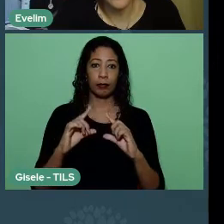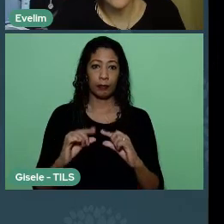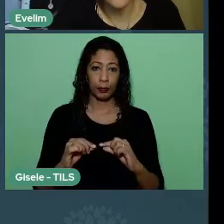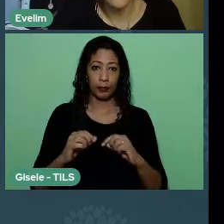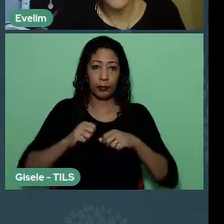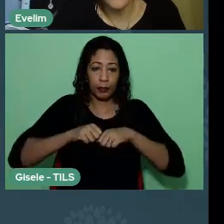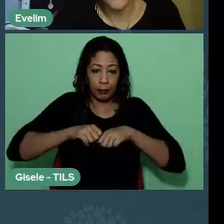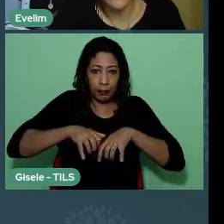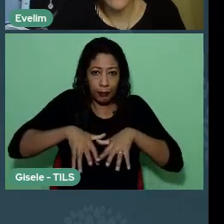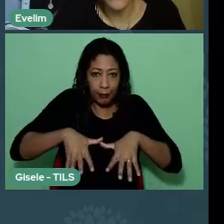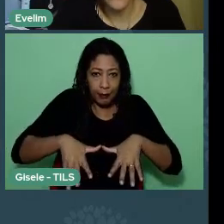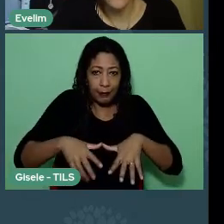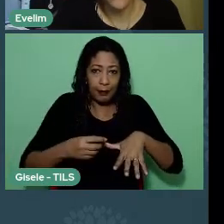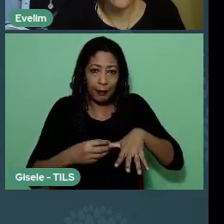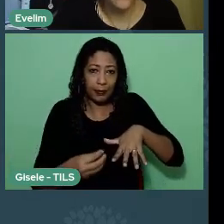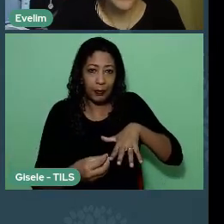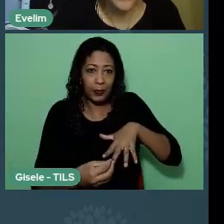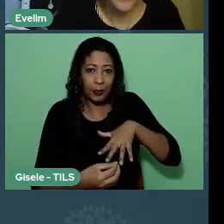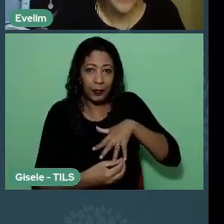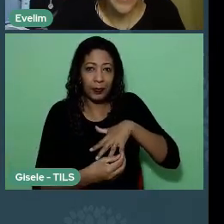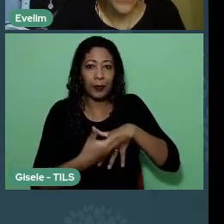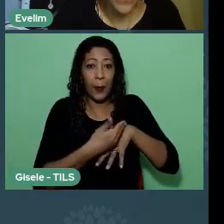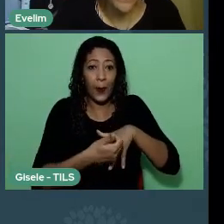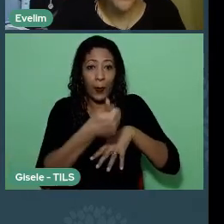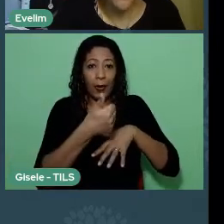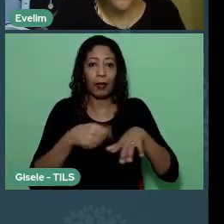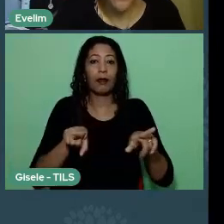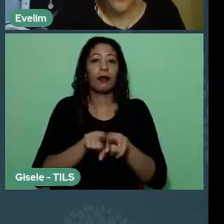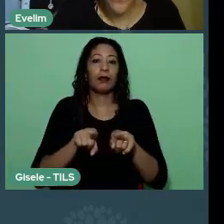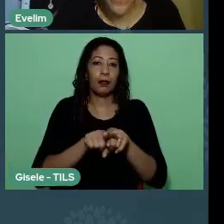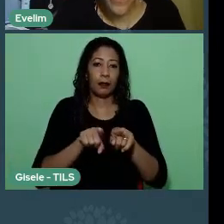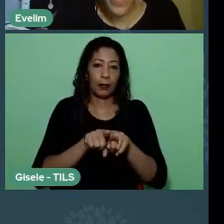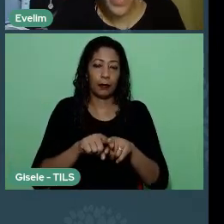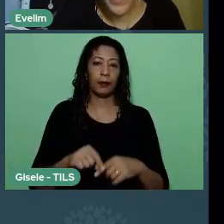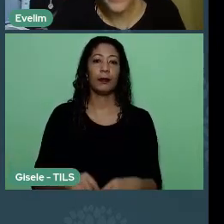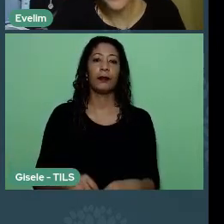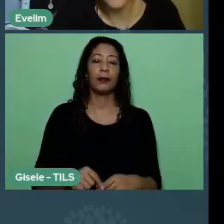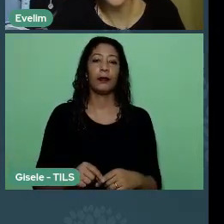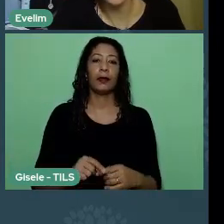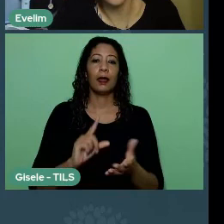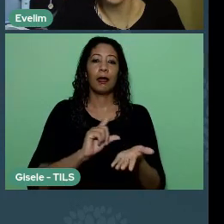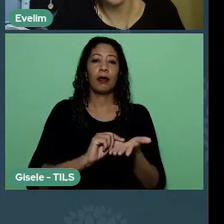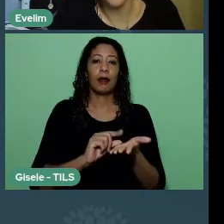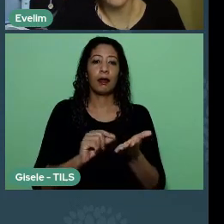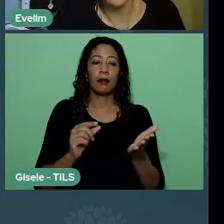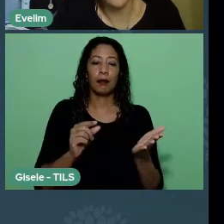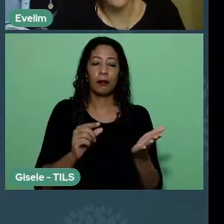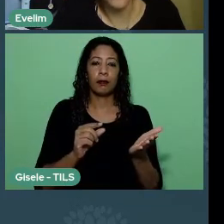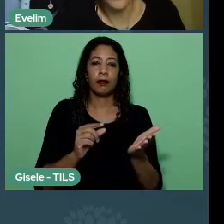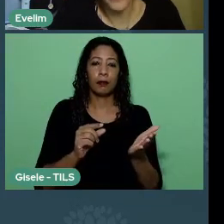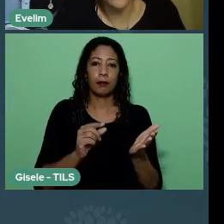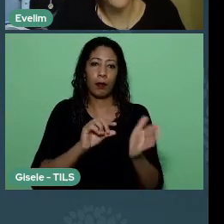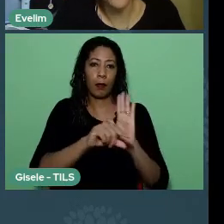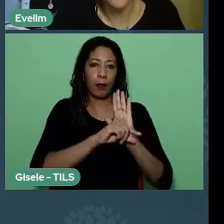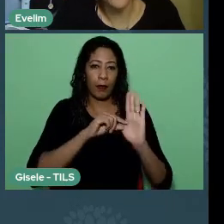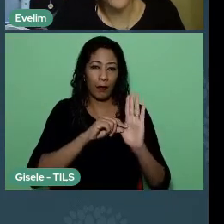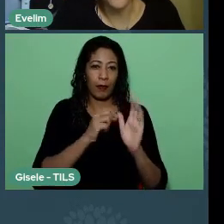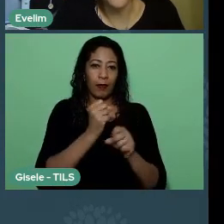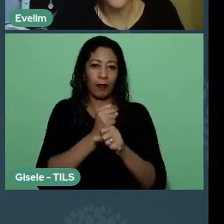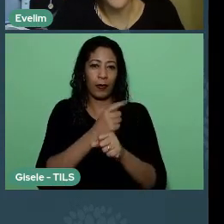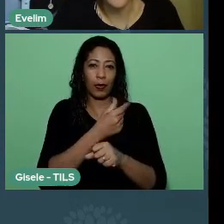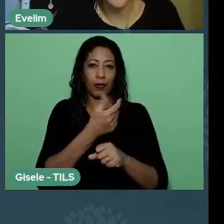bronquíolos. E em 2015, melhora do controle clínico e redução da inflamação pulmonar.